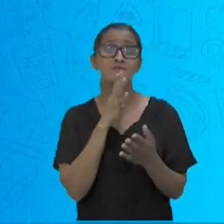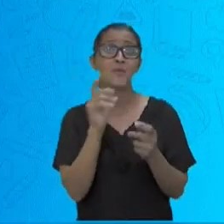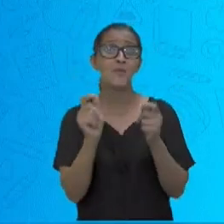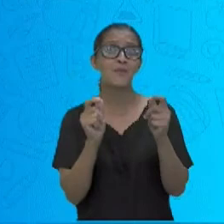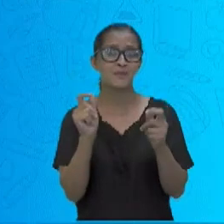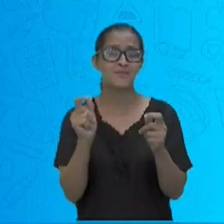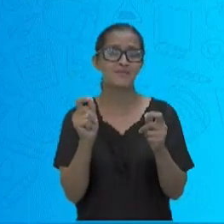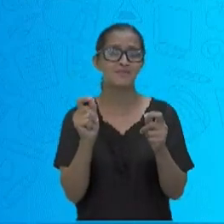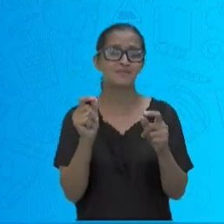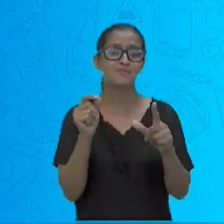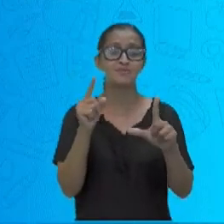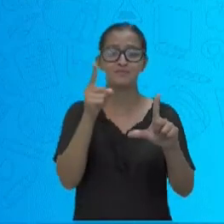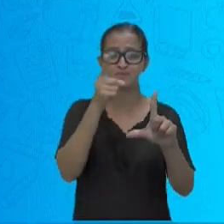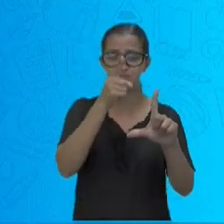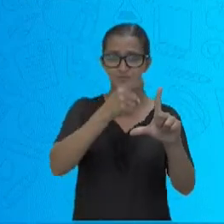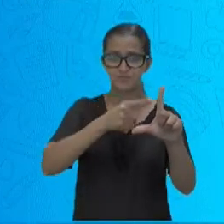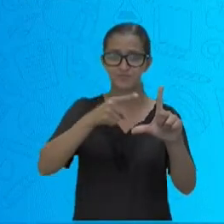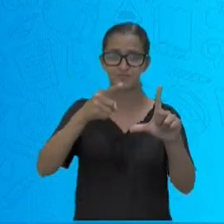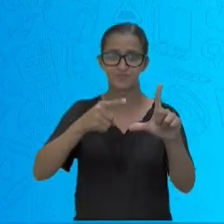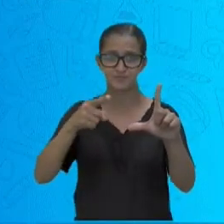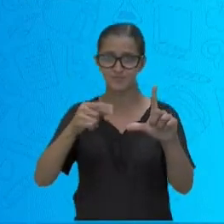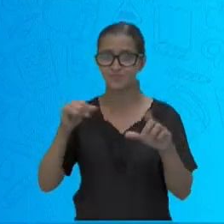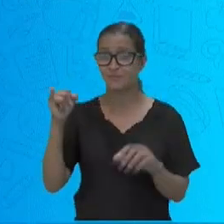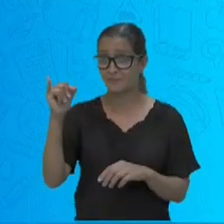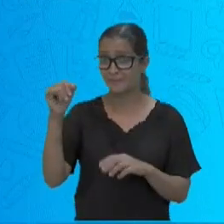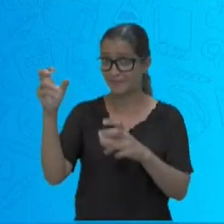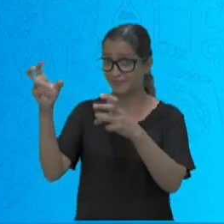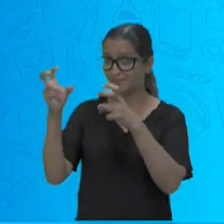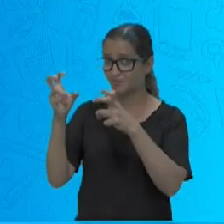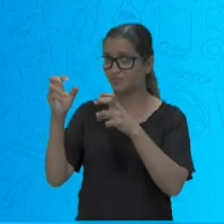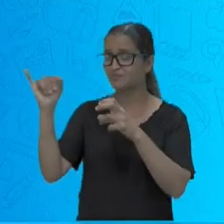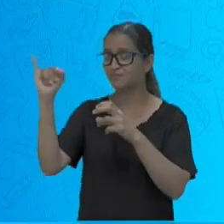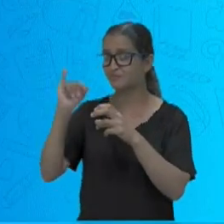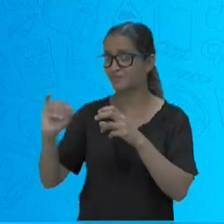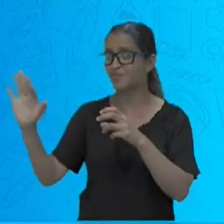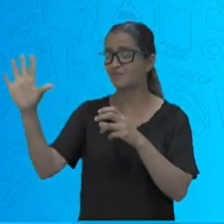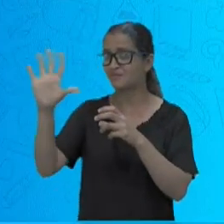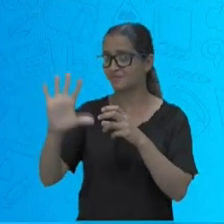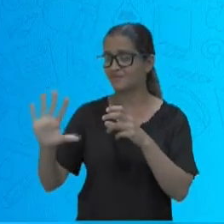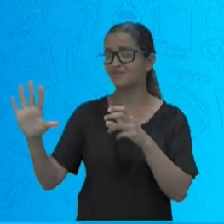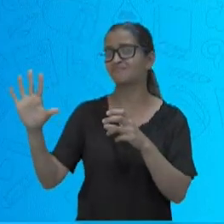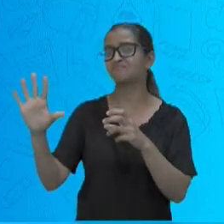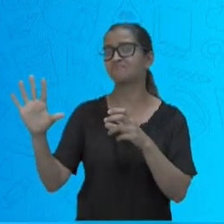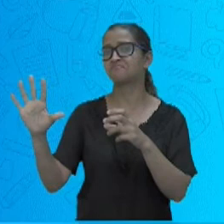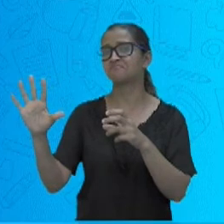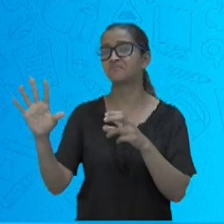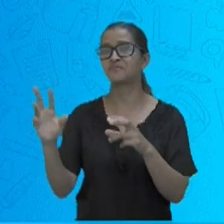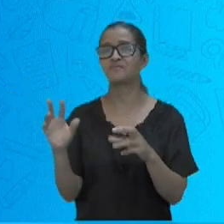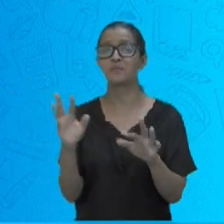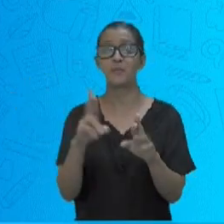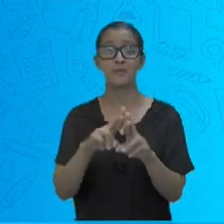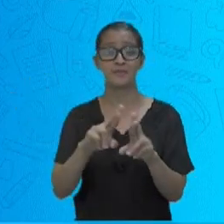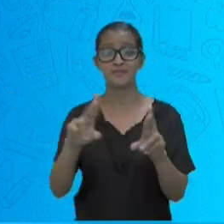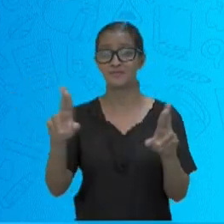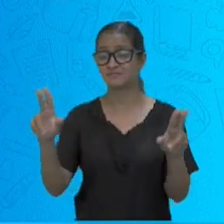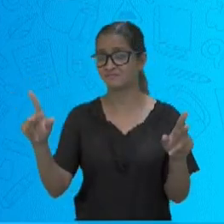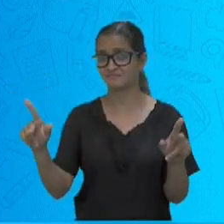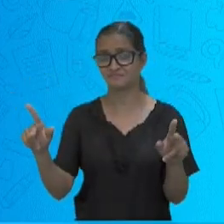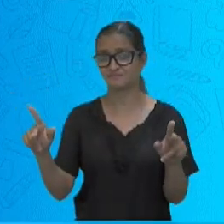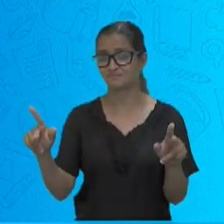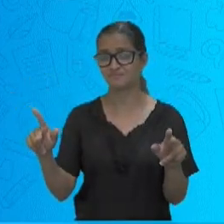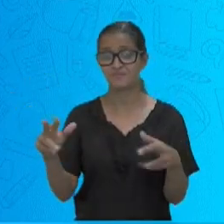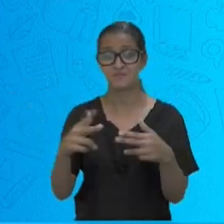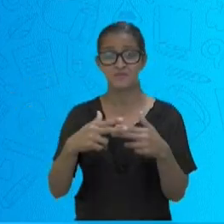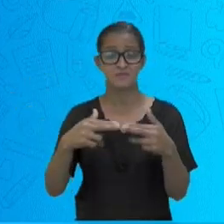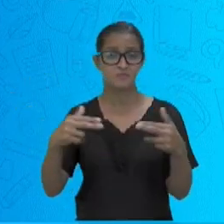tipos de gráficos que existem. Existe uma grande variedade de tipos de gráficos, dentre os quais